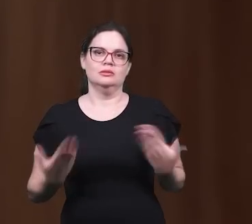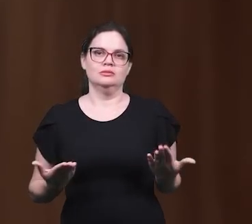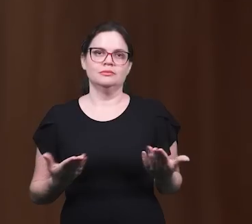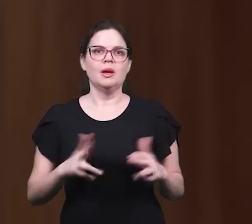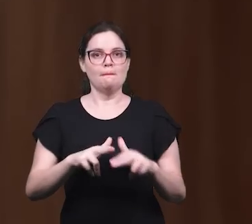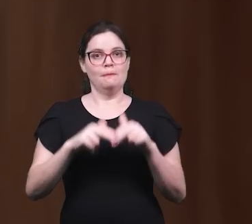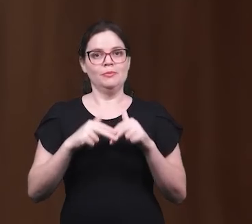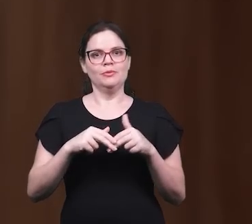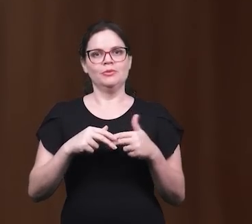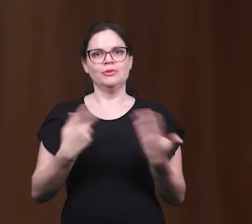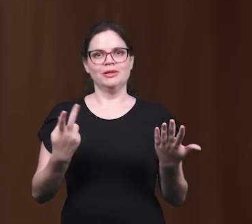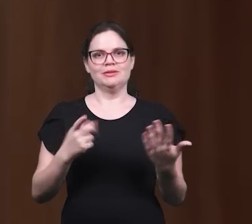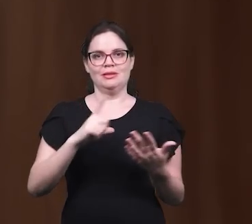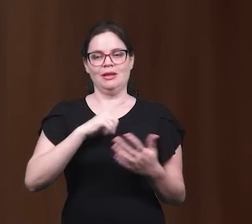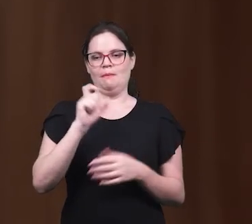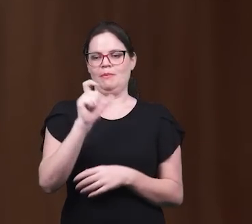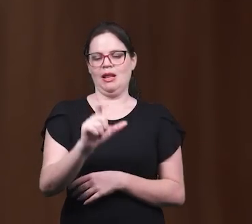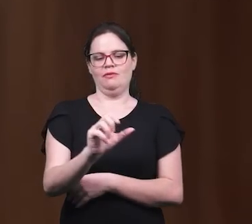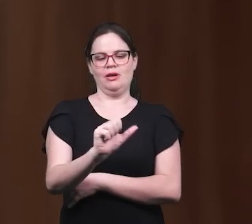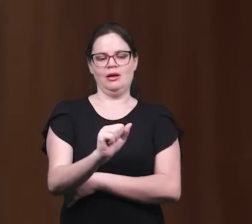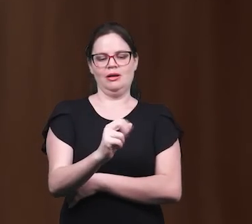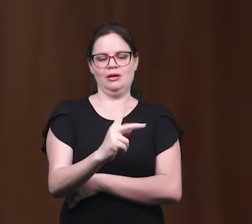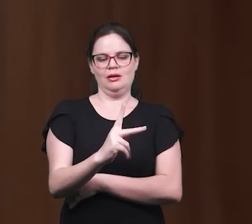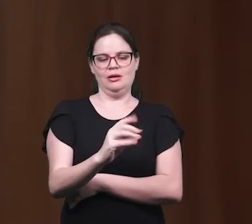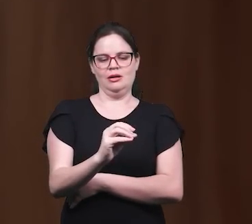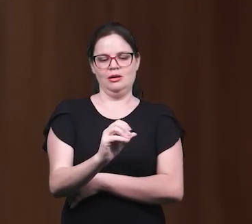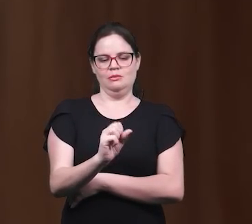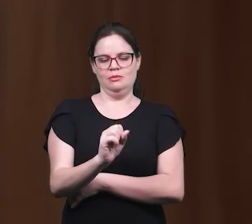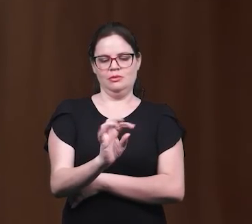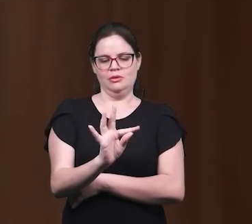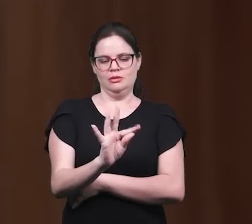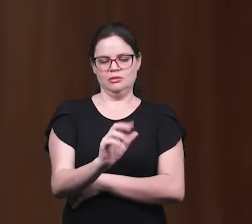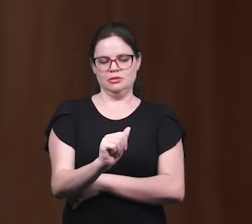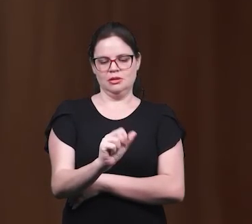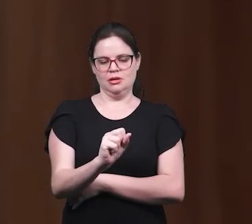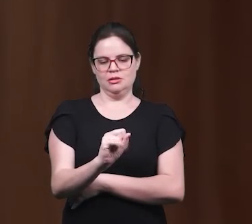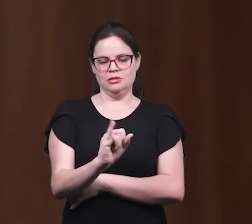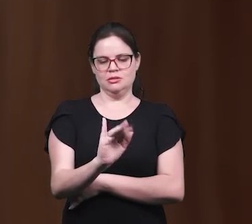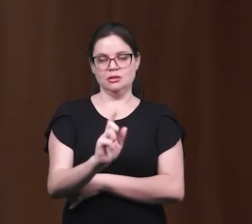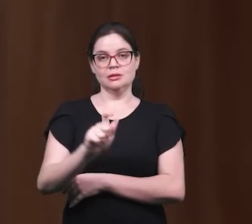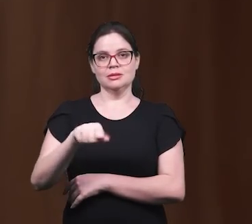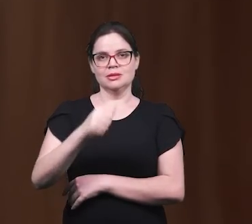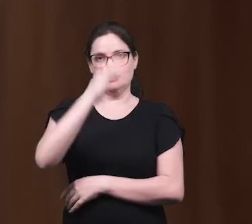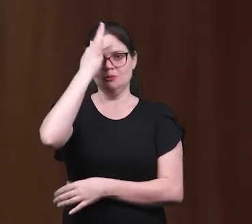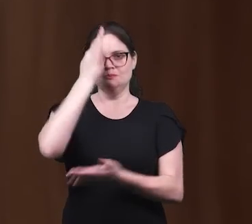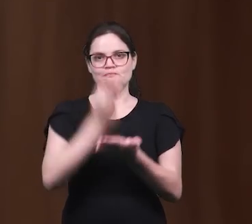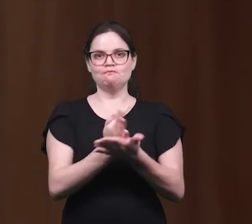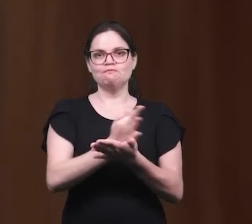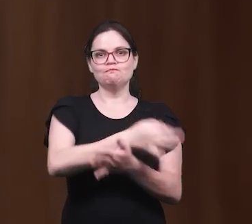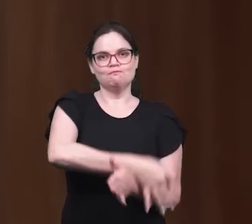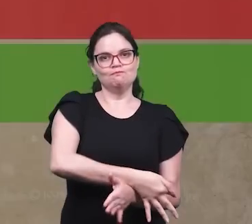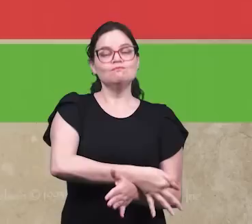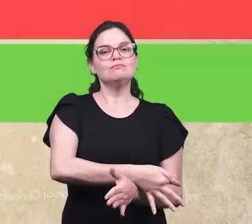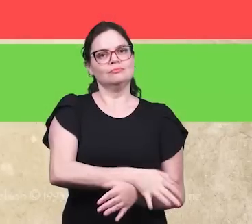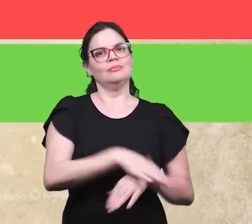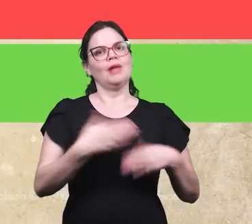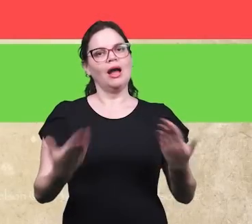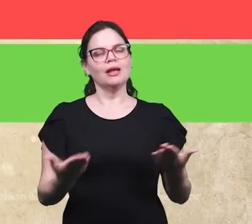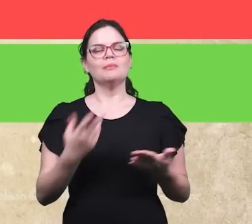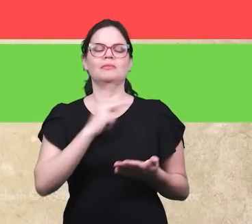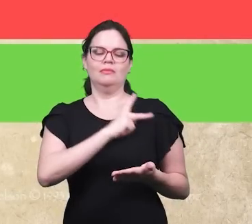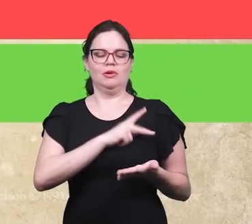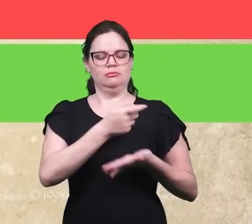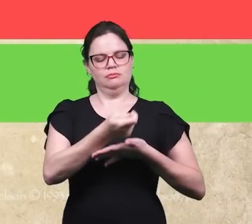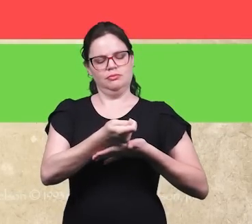Santo. Por isso ali a palavra apostasia. Então Paulo vai reforçar esse ensino no primeiro capítulo, dando